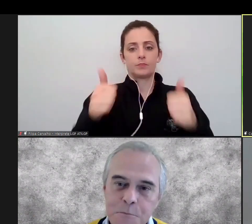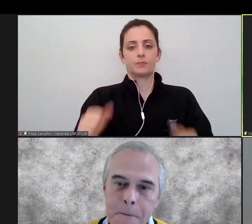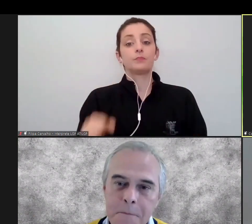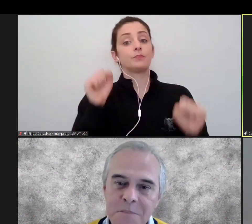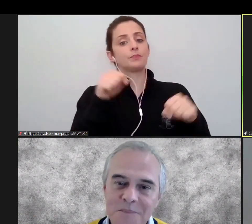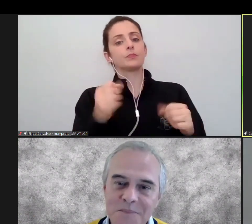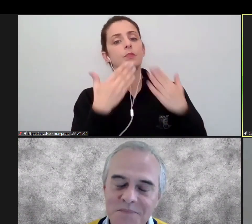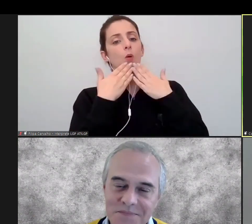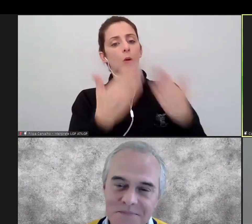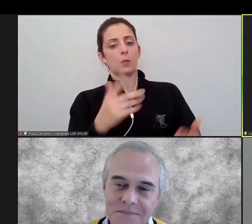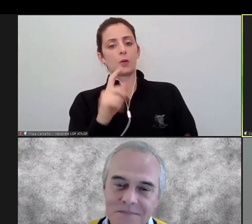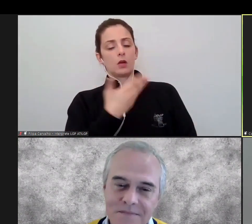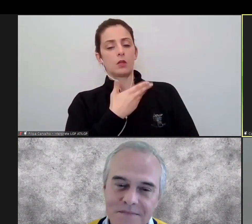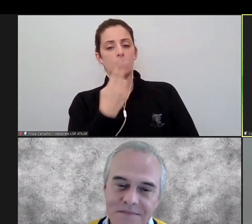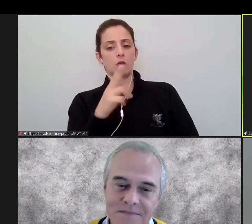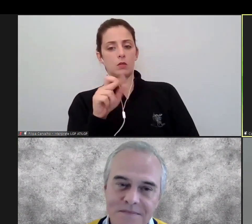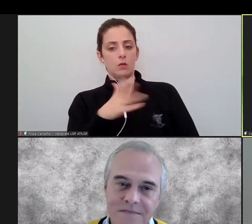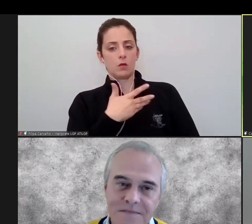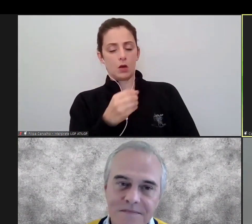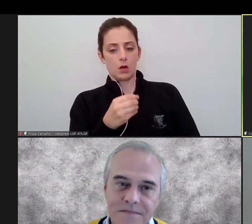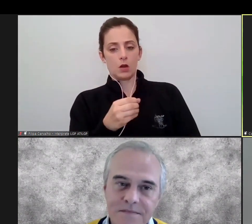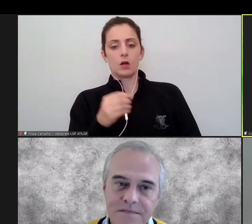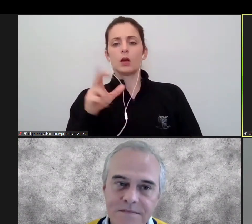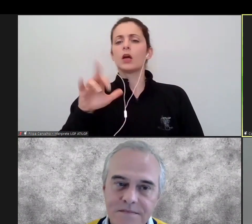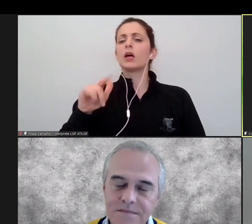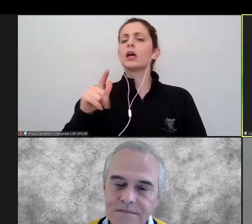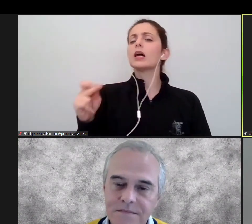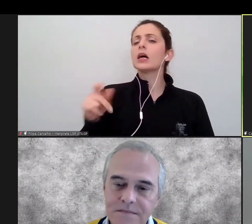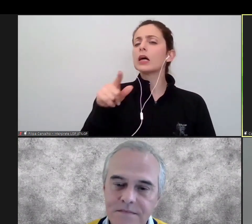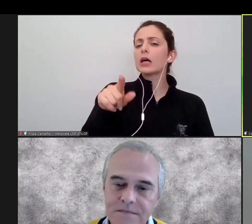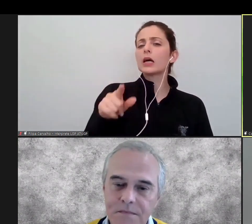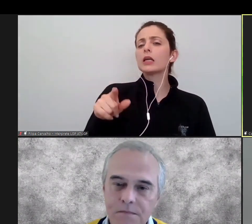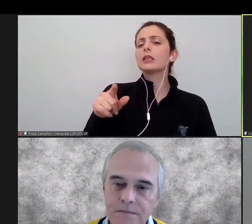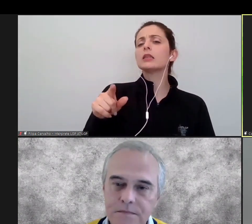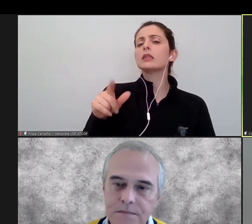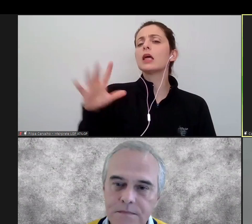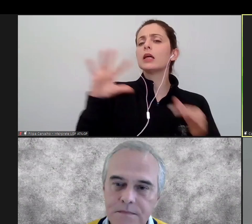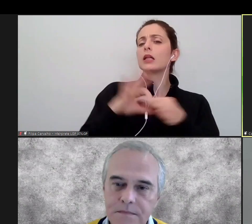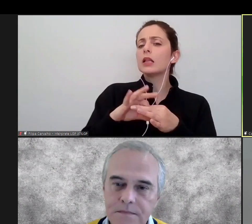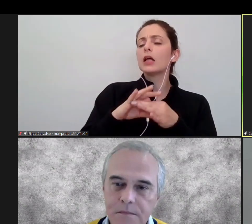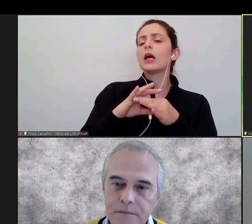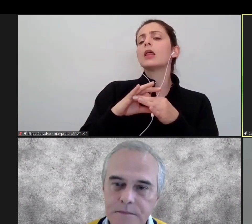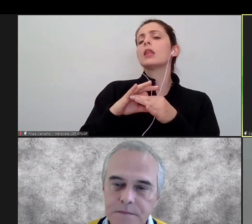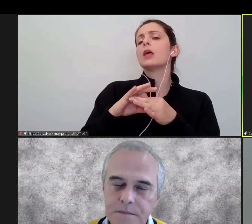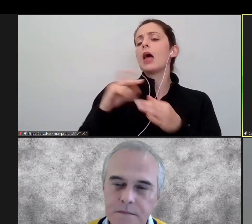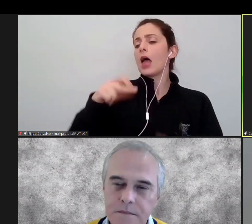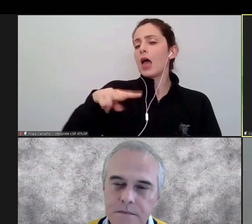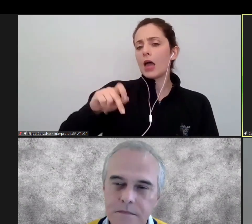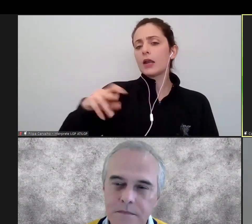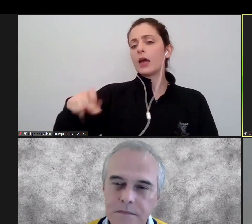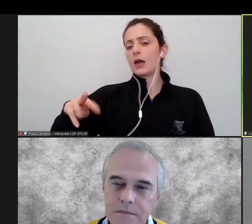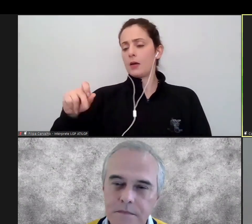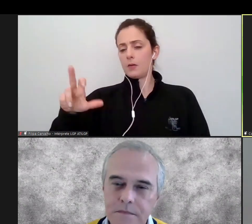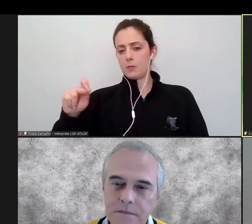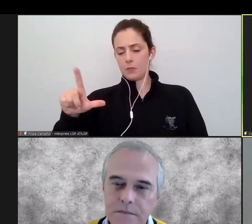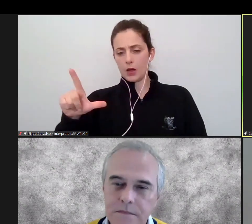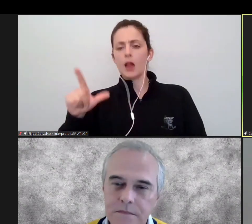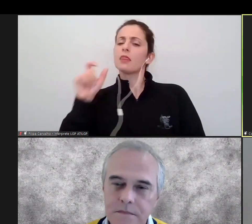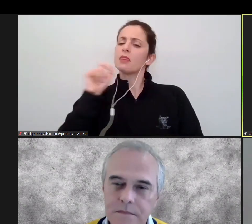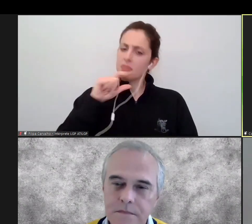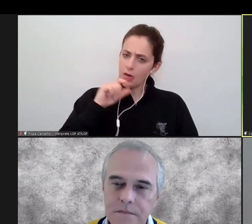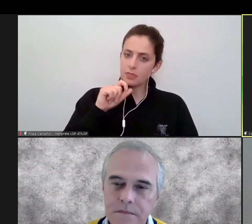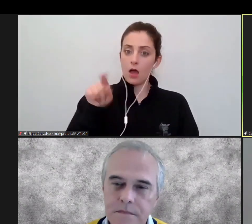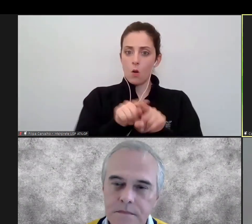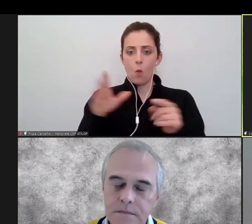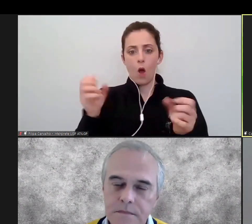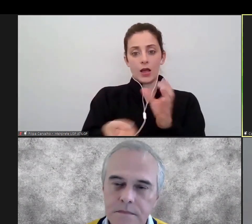Obrigada, Eduardo. Rita, será que consegue responder aqui a questão da Ana Isabela Amaral? Ela pergunta, faria sentido criar incentivos para que as